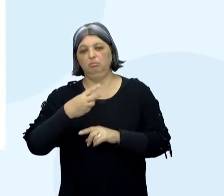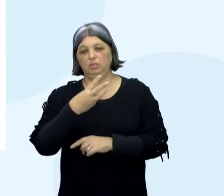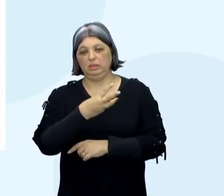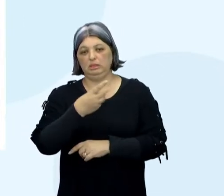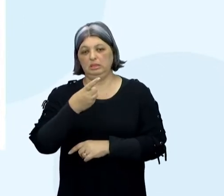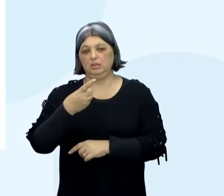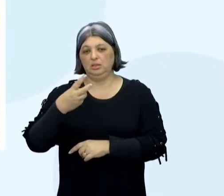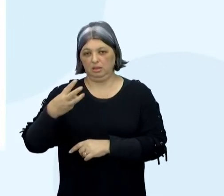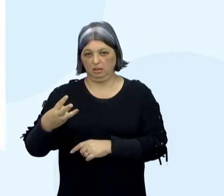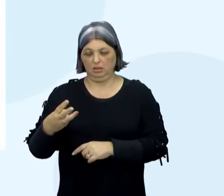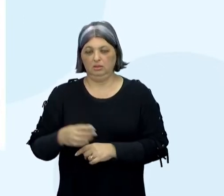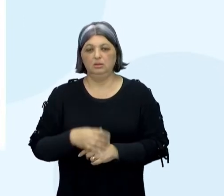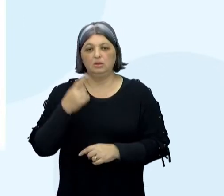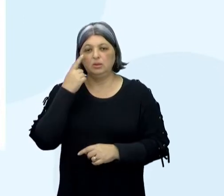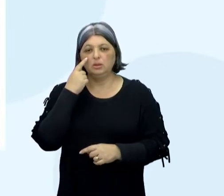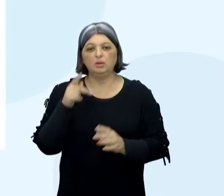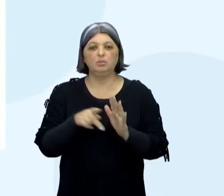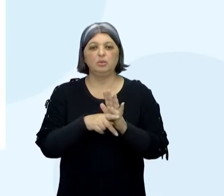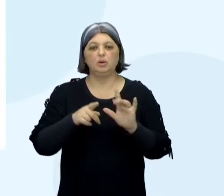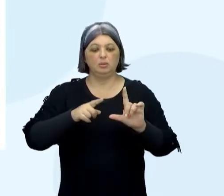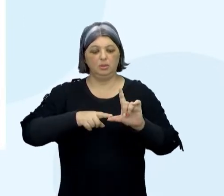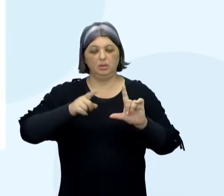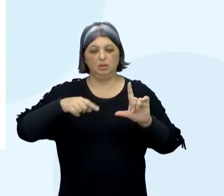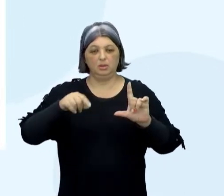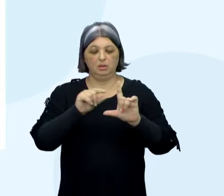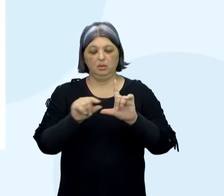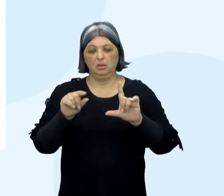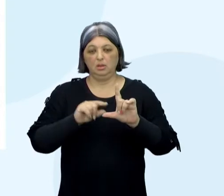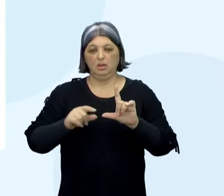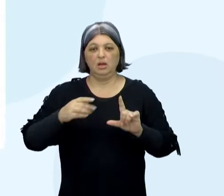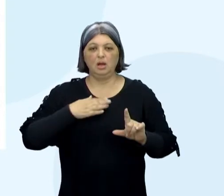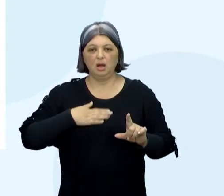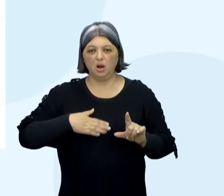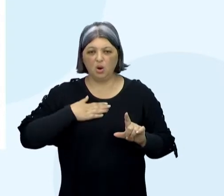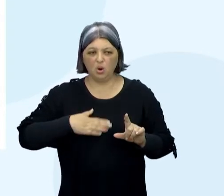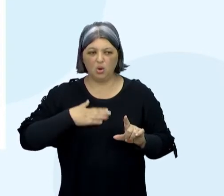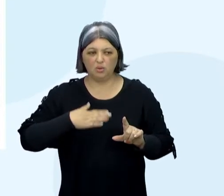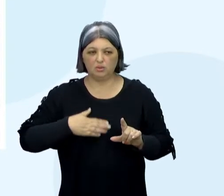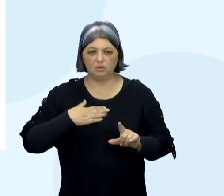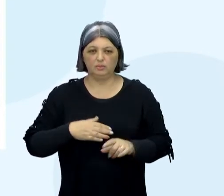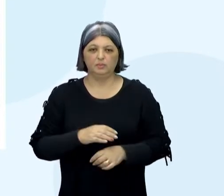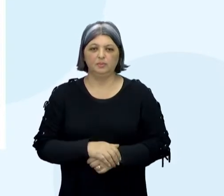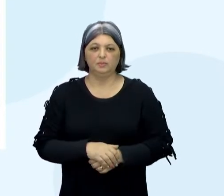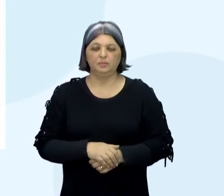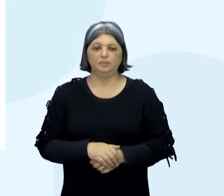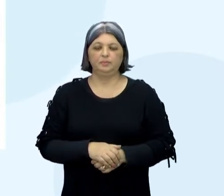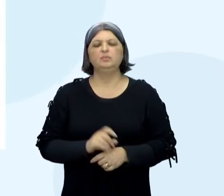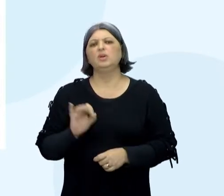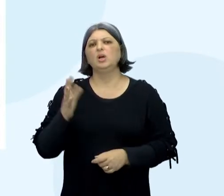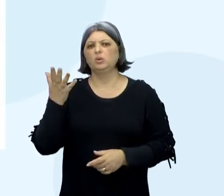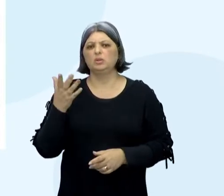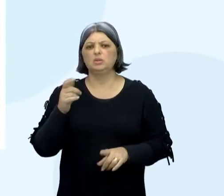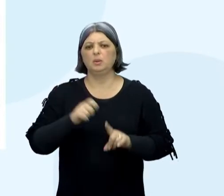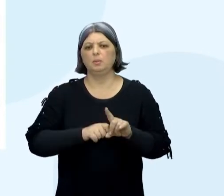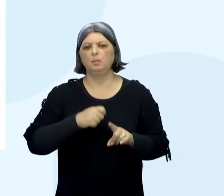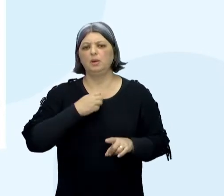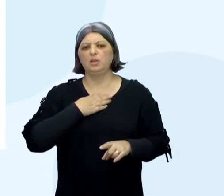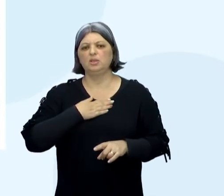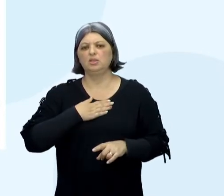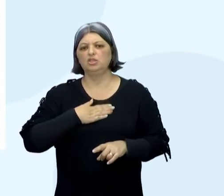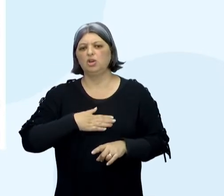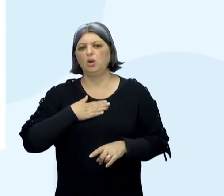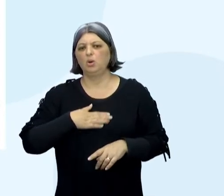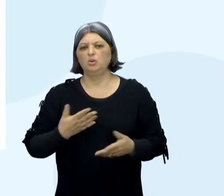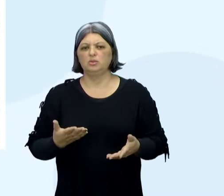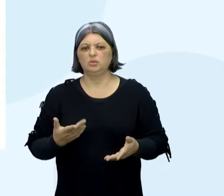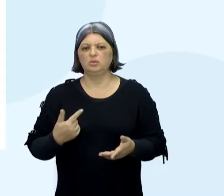Mas olhando aqui graficamente, olha o mês de agosto. O que será que aconteceu aí no mês de agosto? Que